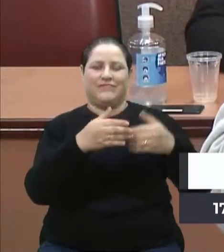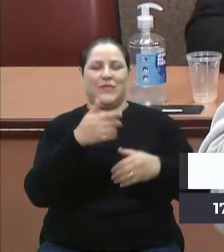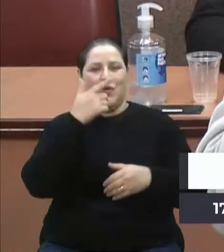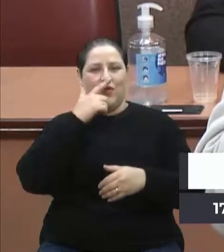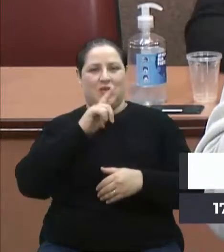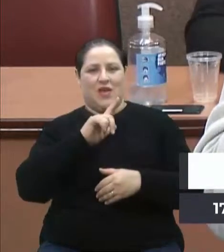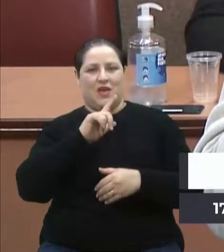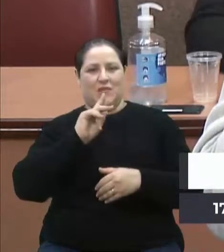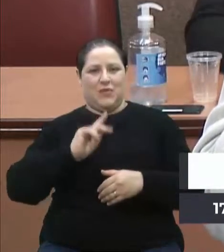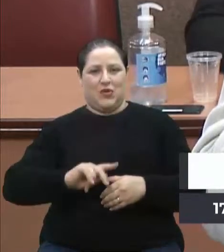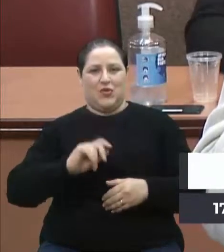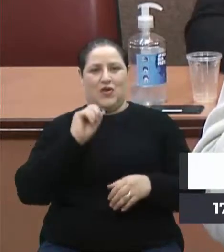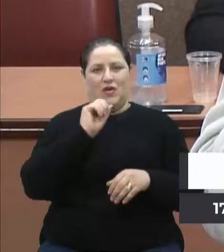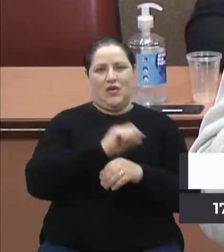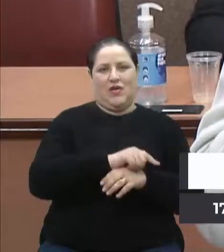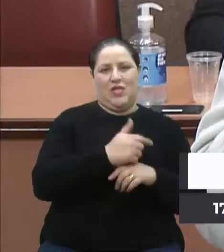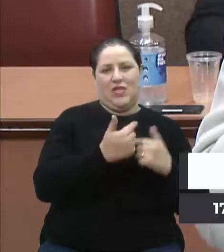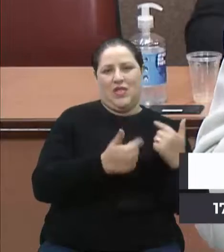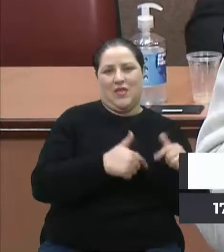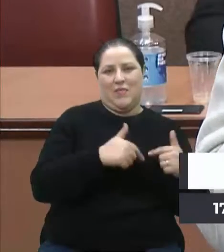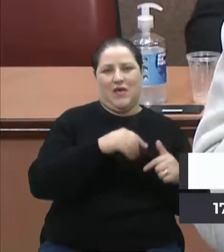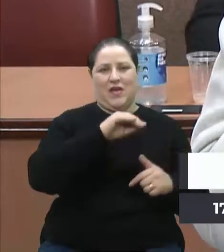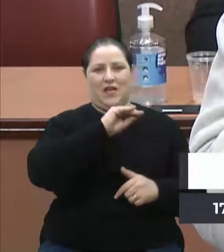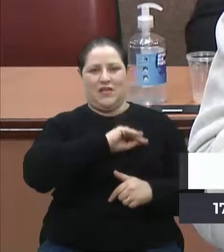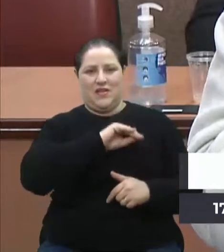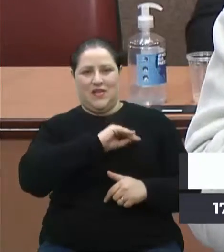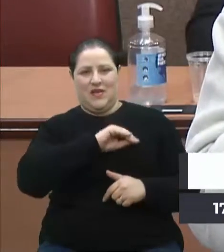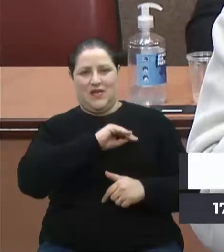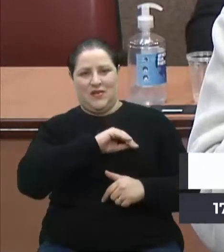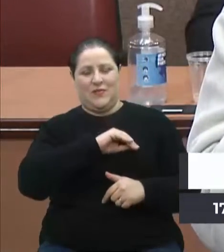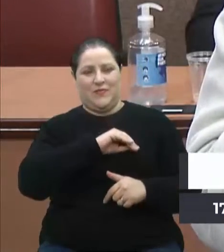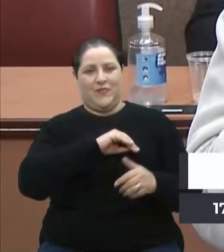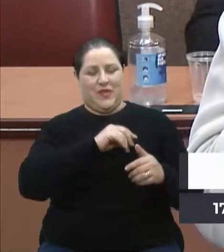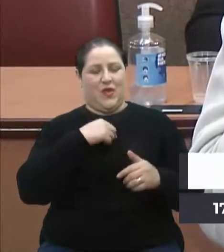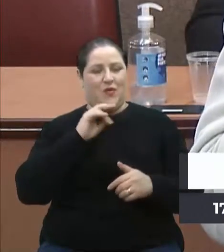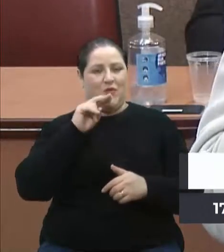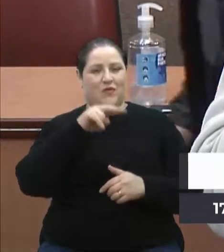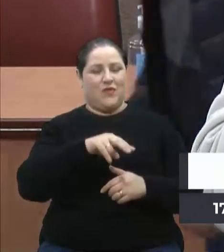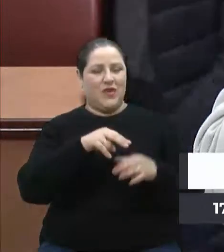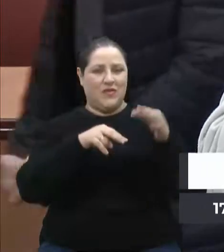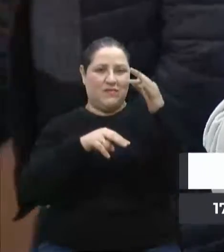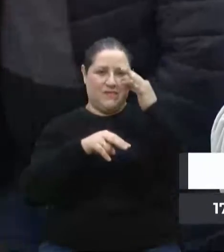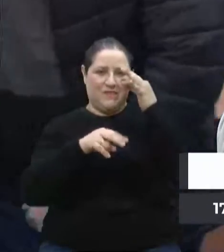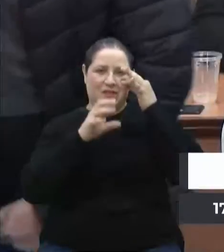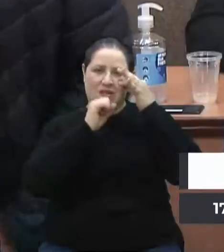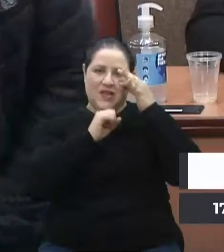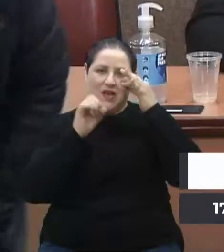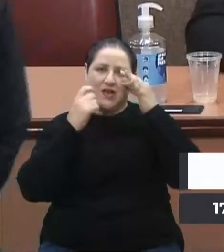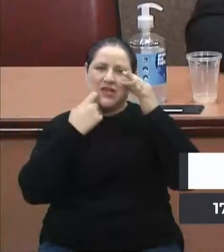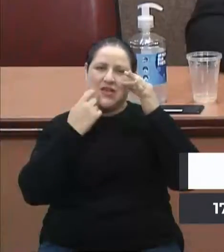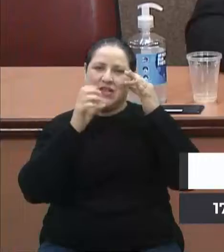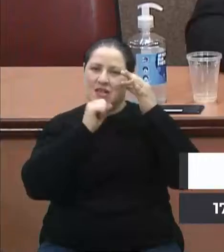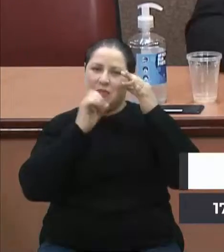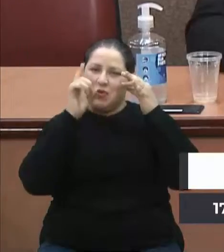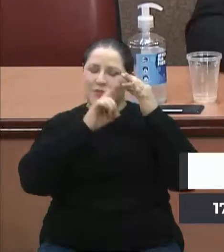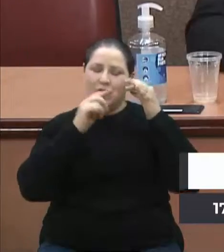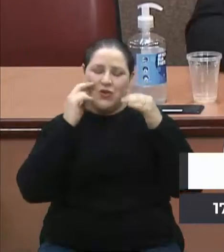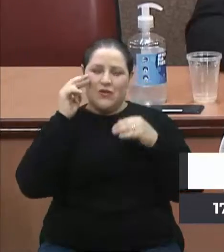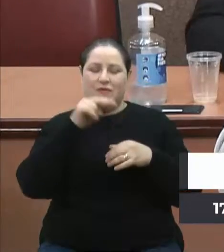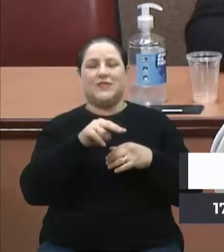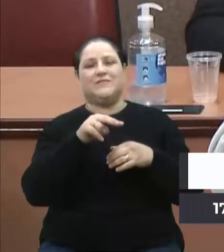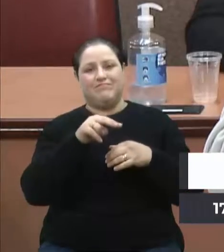houve naquele sábado e domingo que lá o e participando e vendo como disse pessoas de